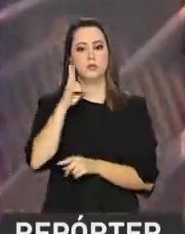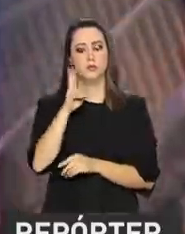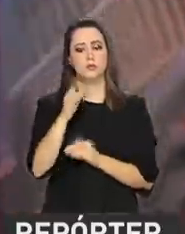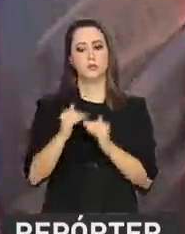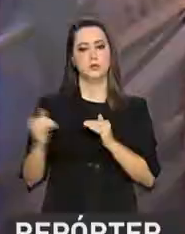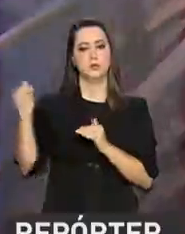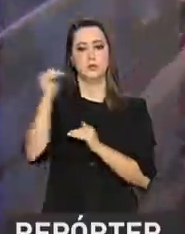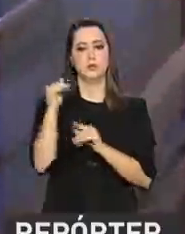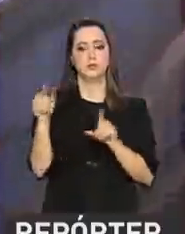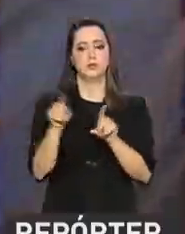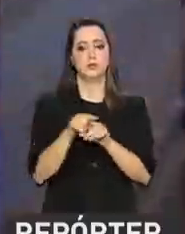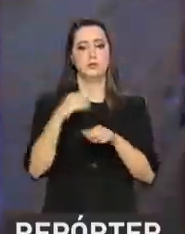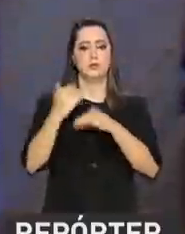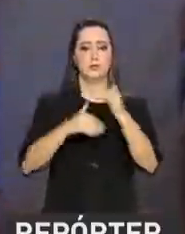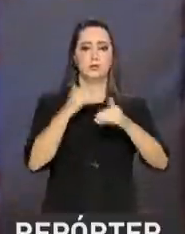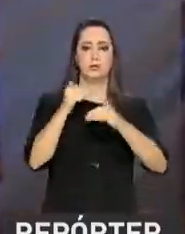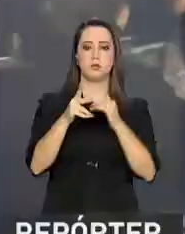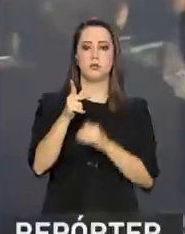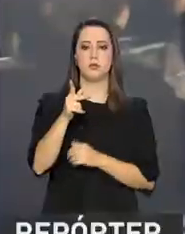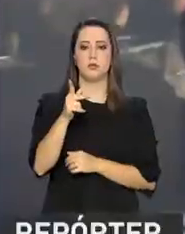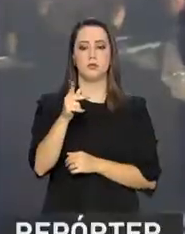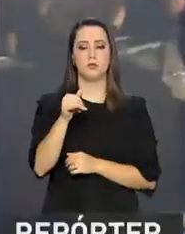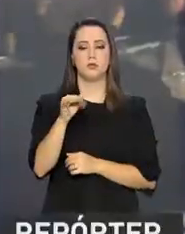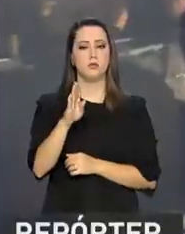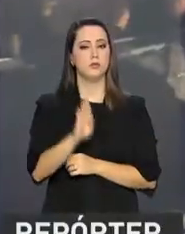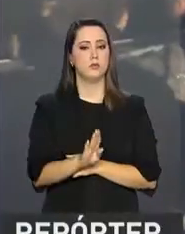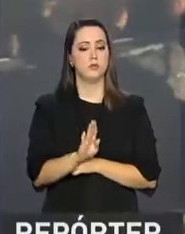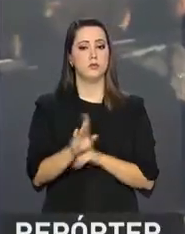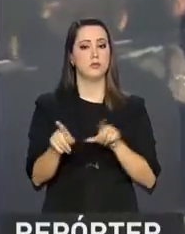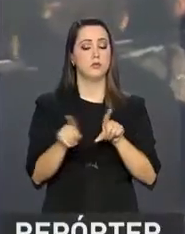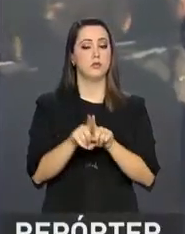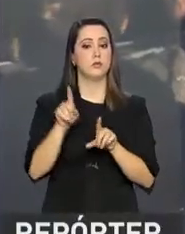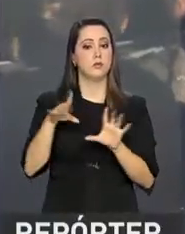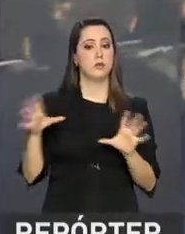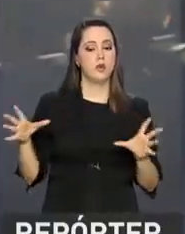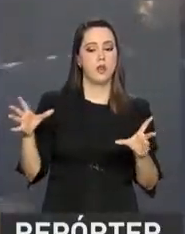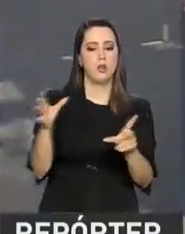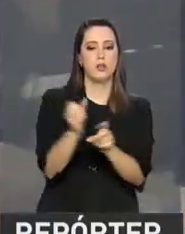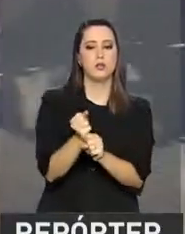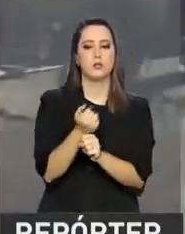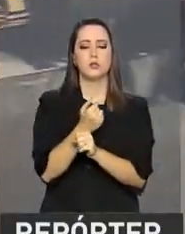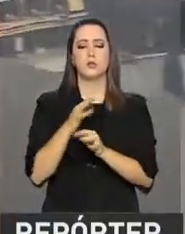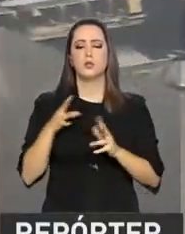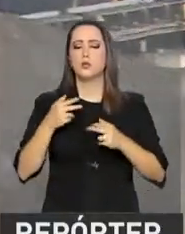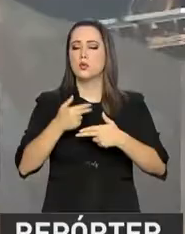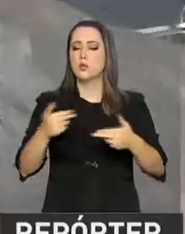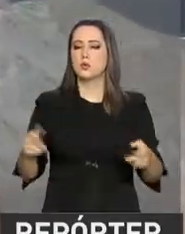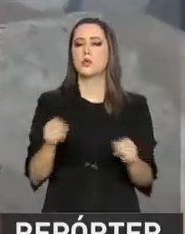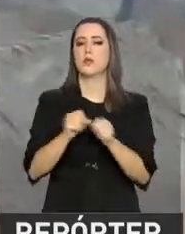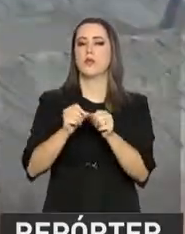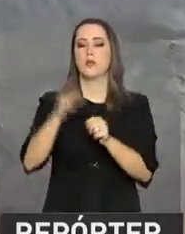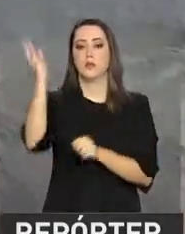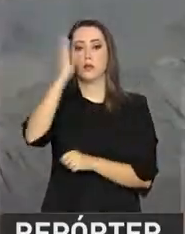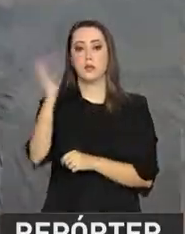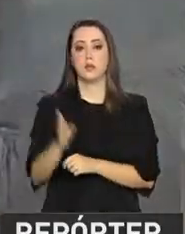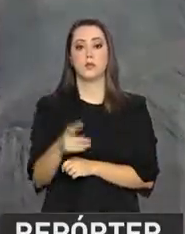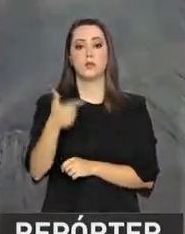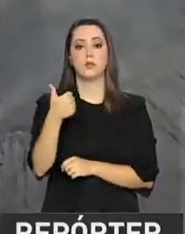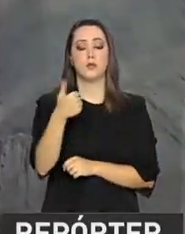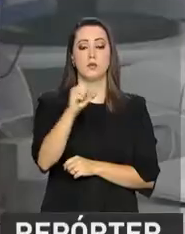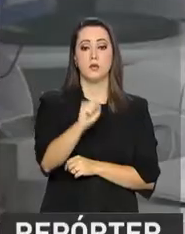a estimativa de crescimento do pib o produto interno bruto que é a soma das riquezas produzidas no país para